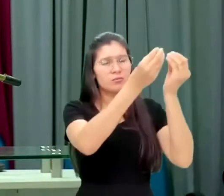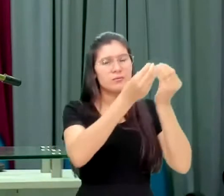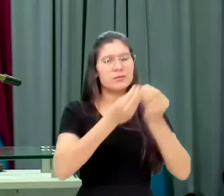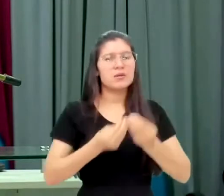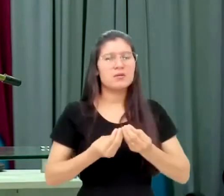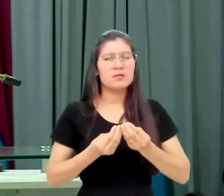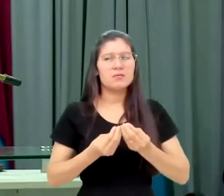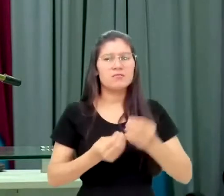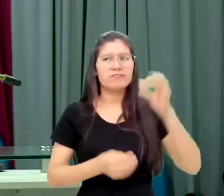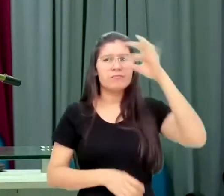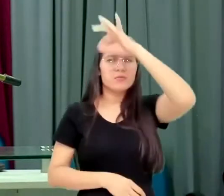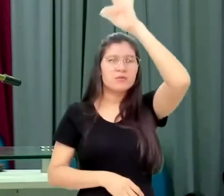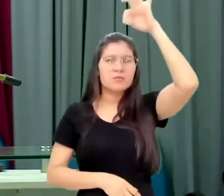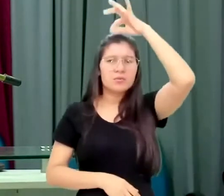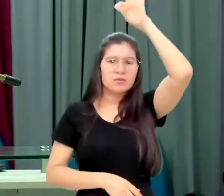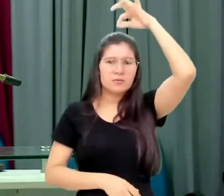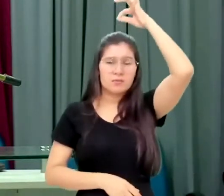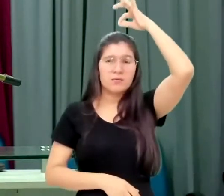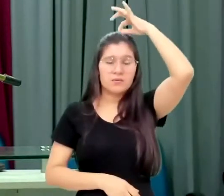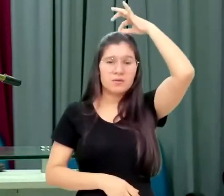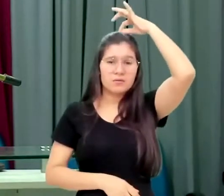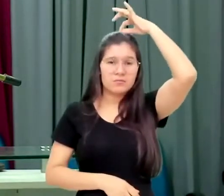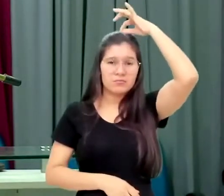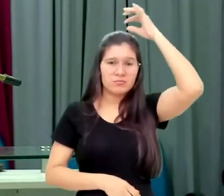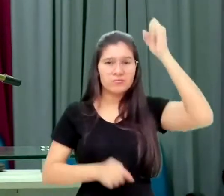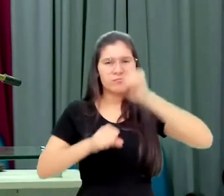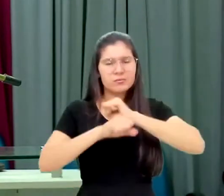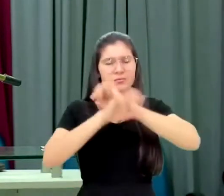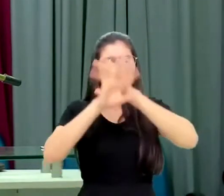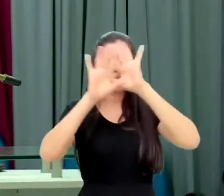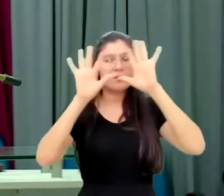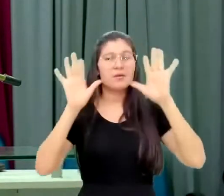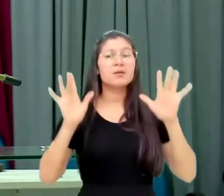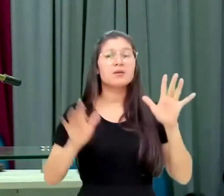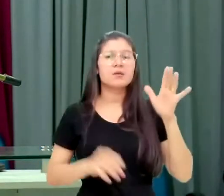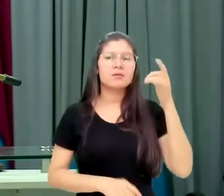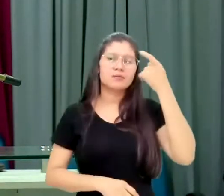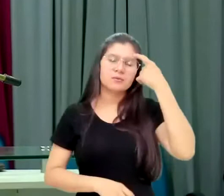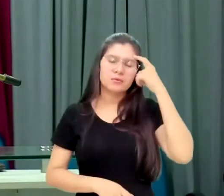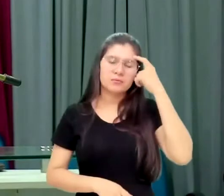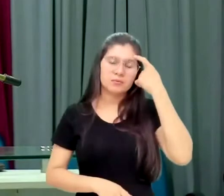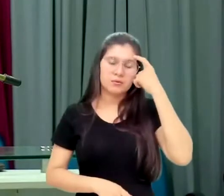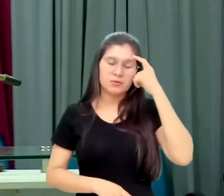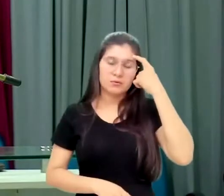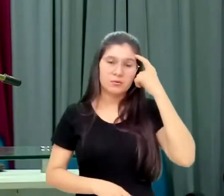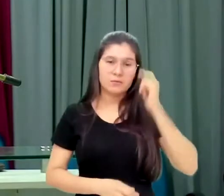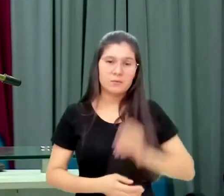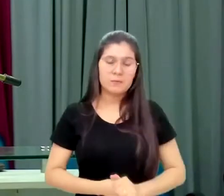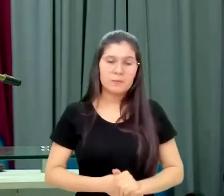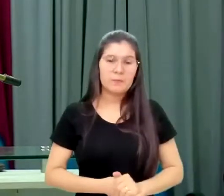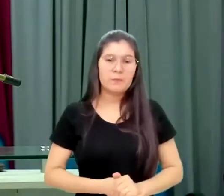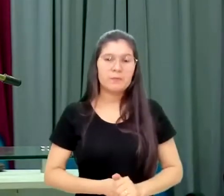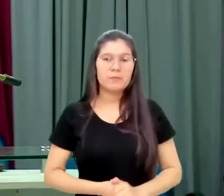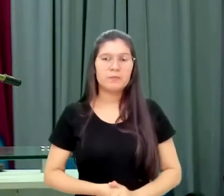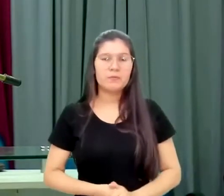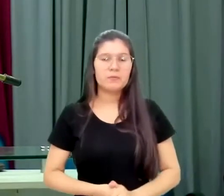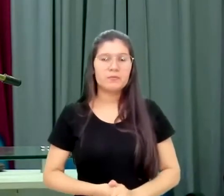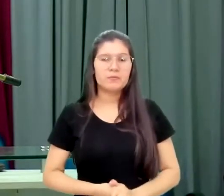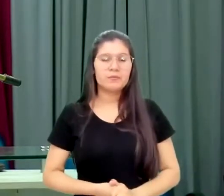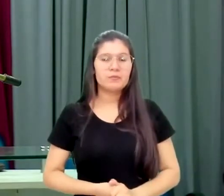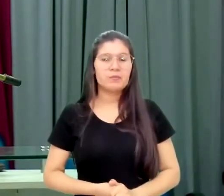Espírito Santo tem clareado nas nossas mentes. Mas os irmãos Não estou me referindo a